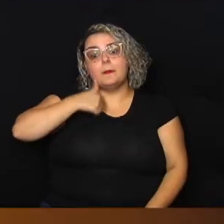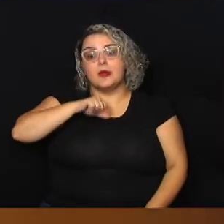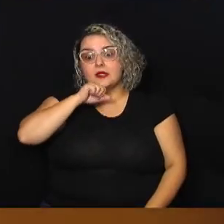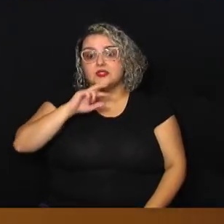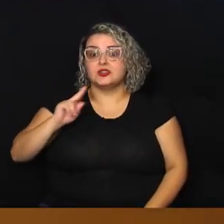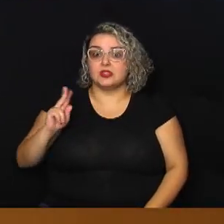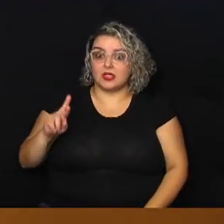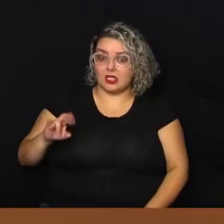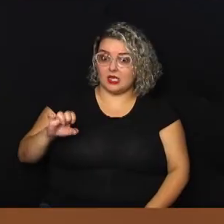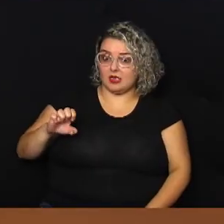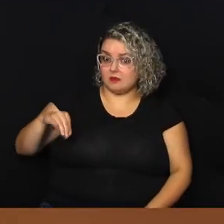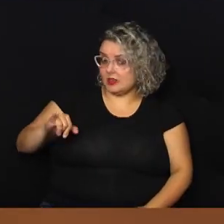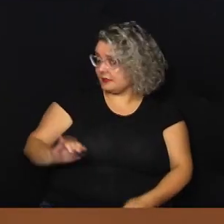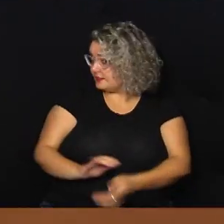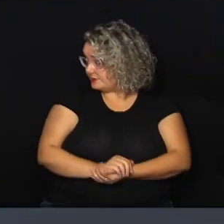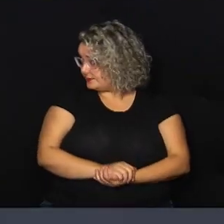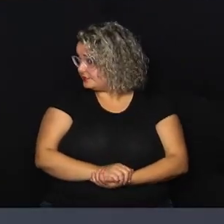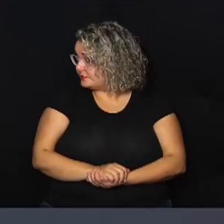t'arrive?